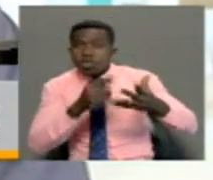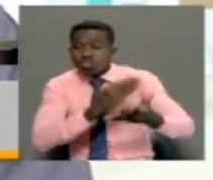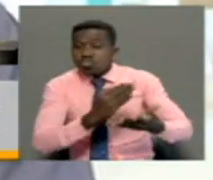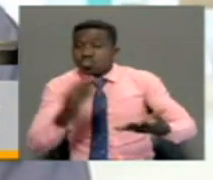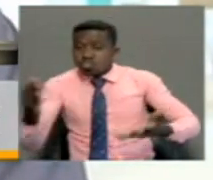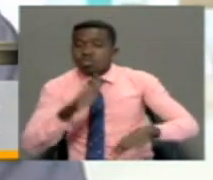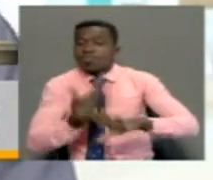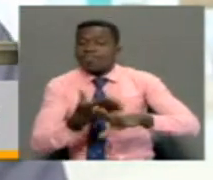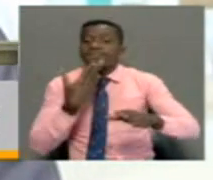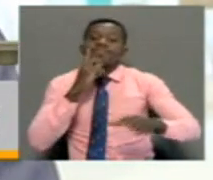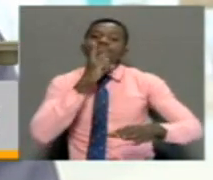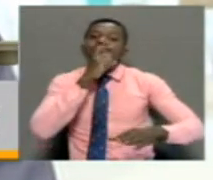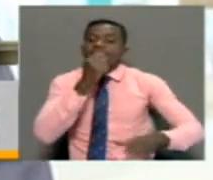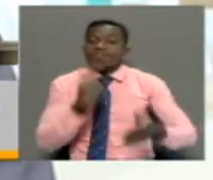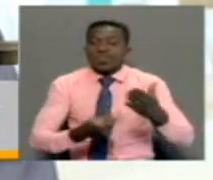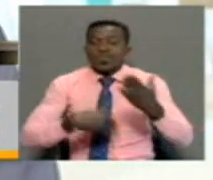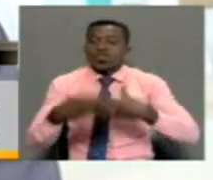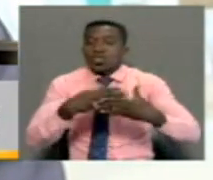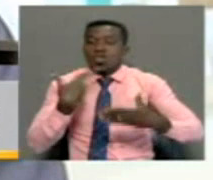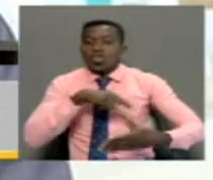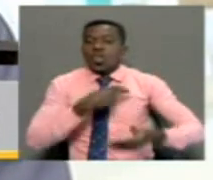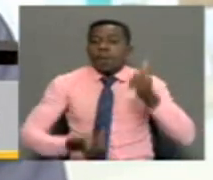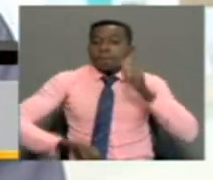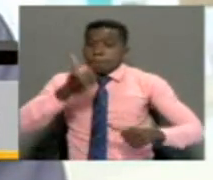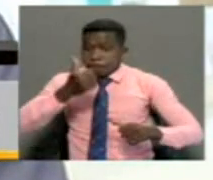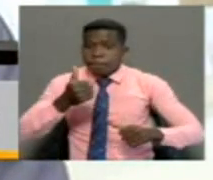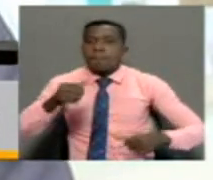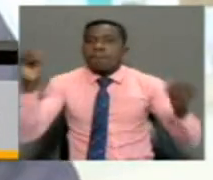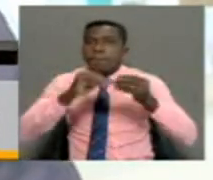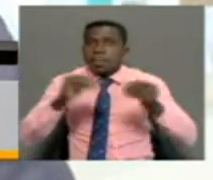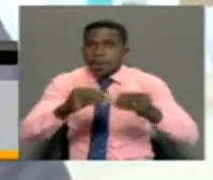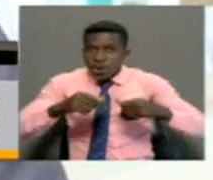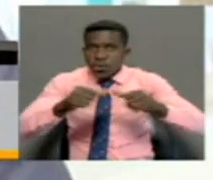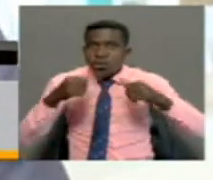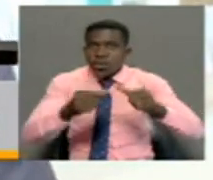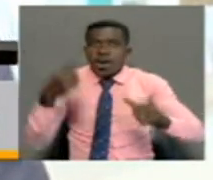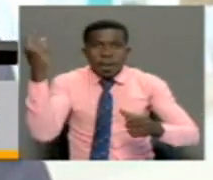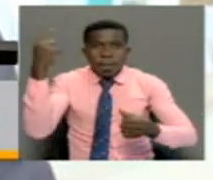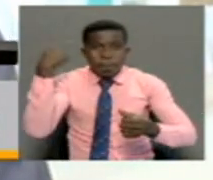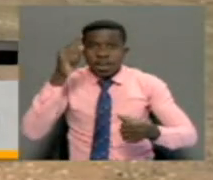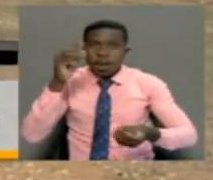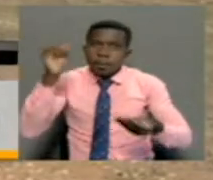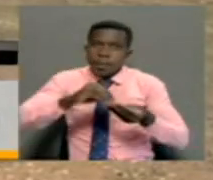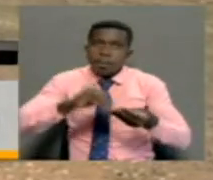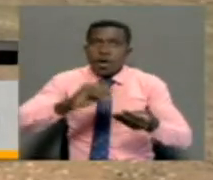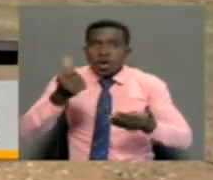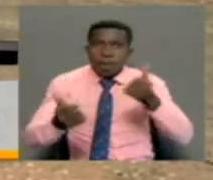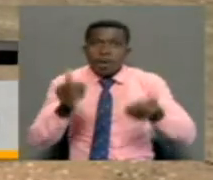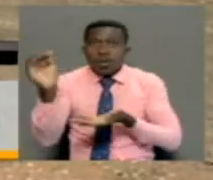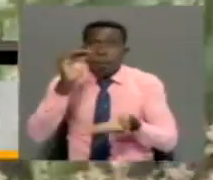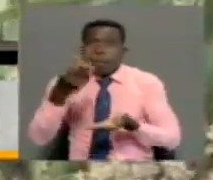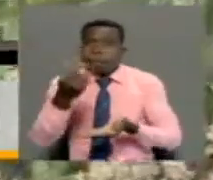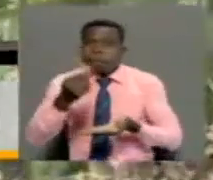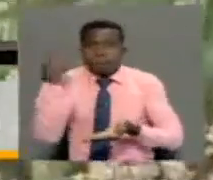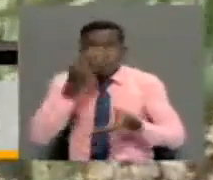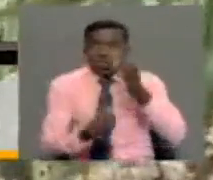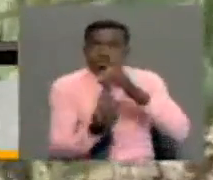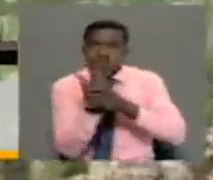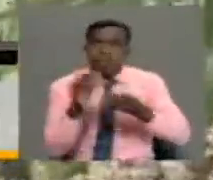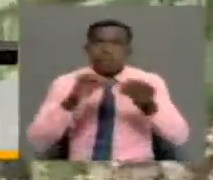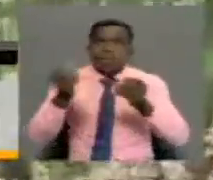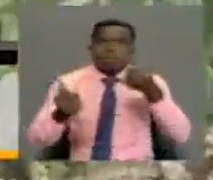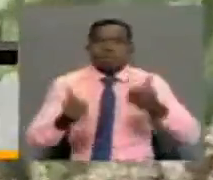cada fase consolidada seja motor para financiar as próximas fases. Para a produção da matéria-prima, a unidade